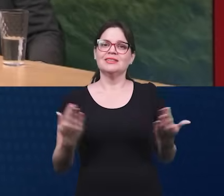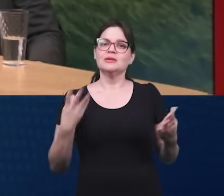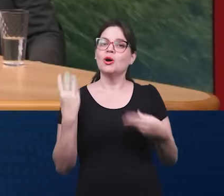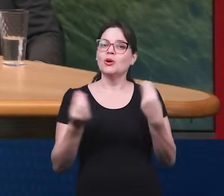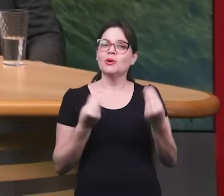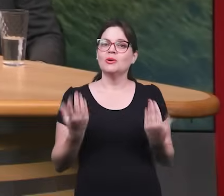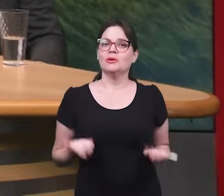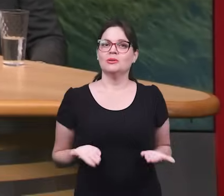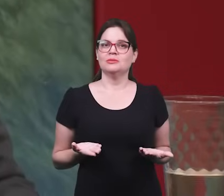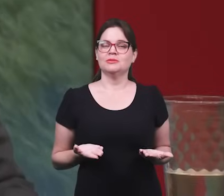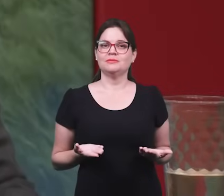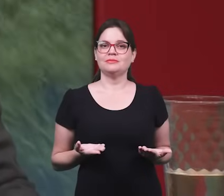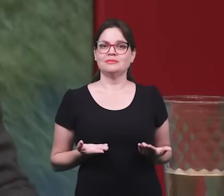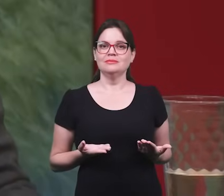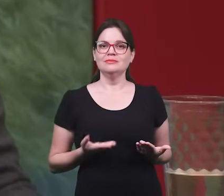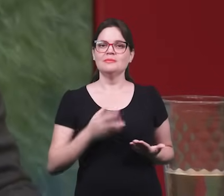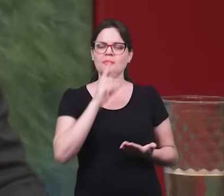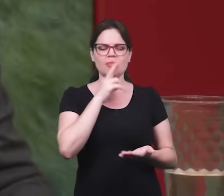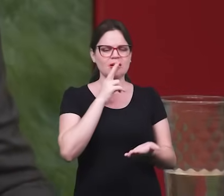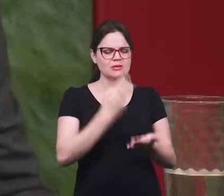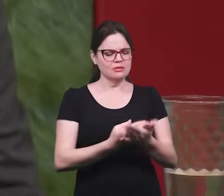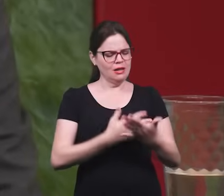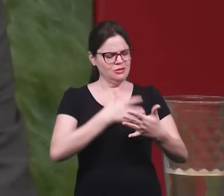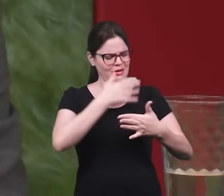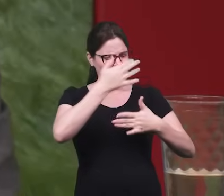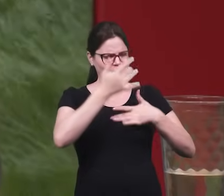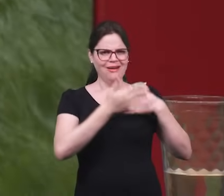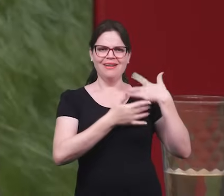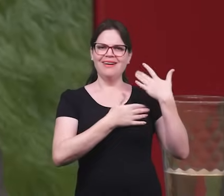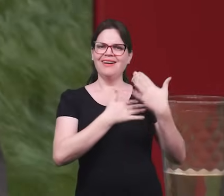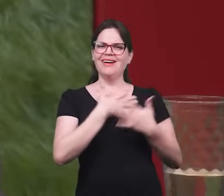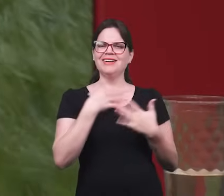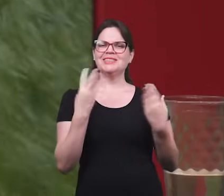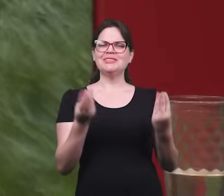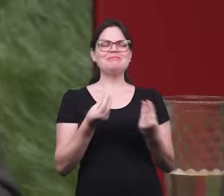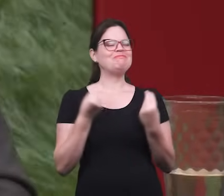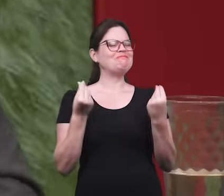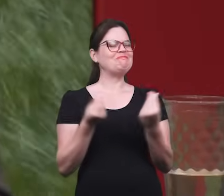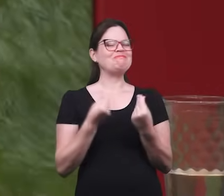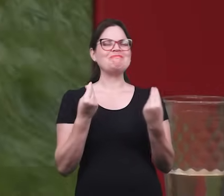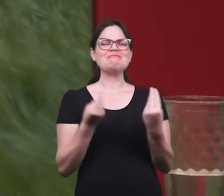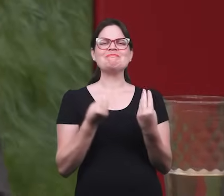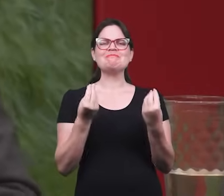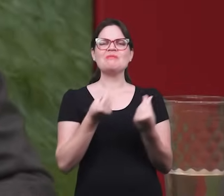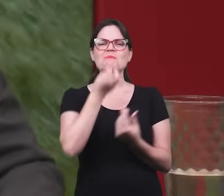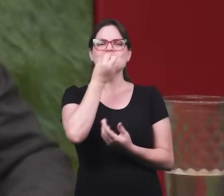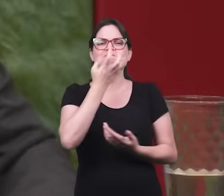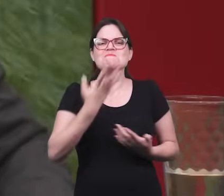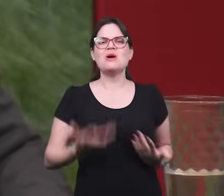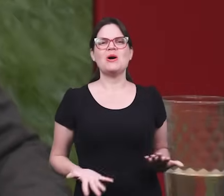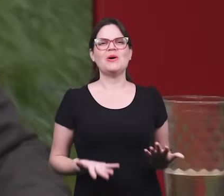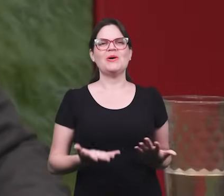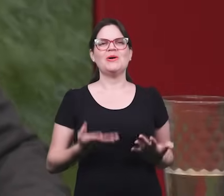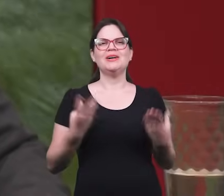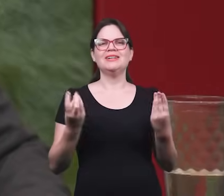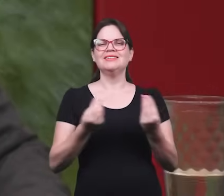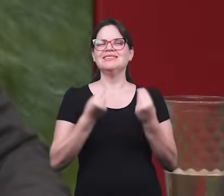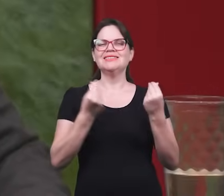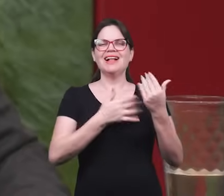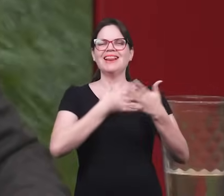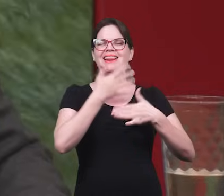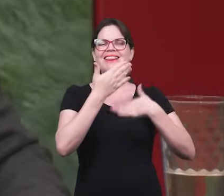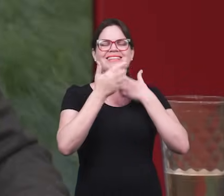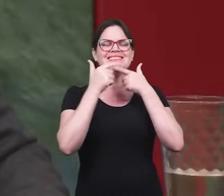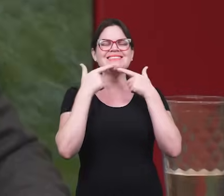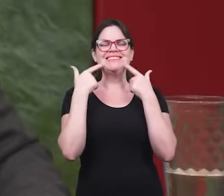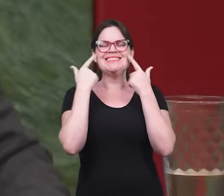ato trazer esse resultado ser esse sabor V se é um fruta tem um sabor esse sabor do gozo aquela